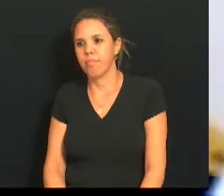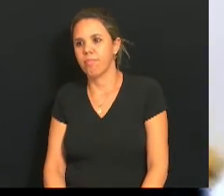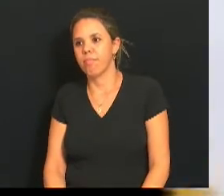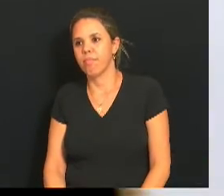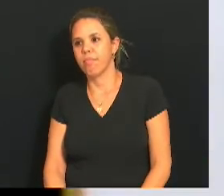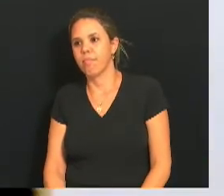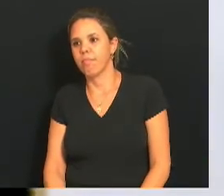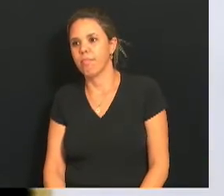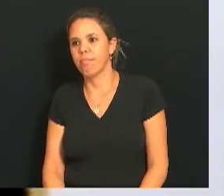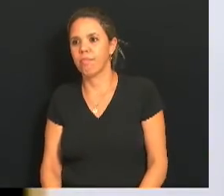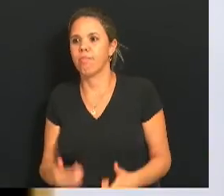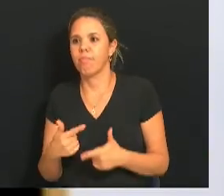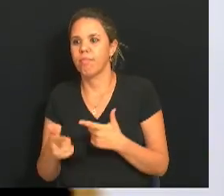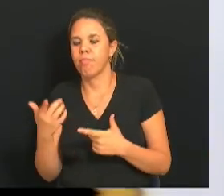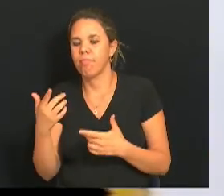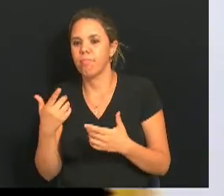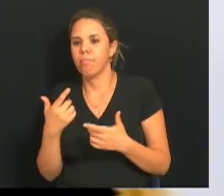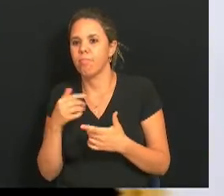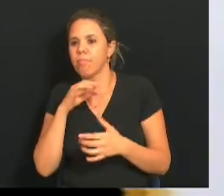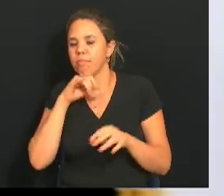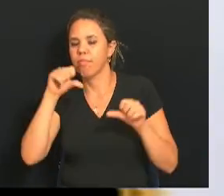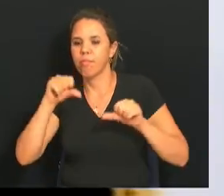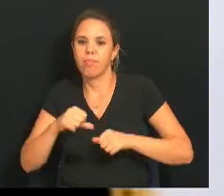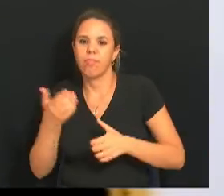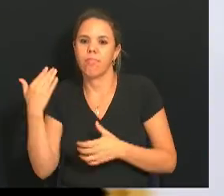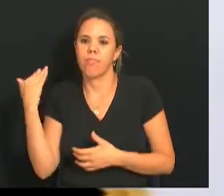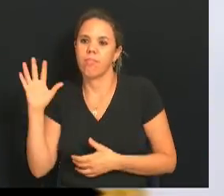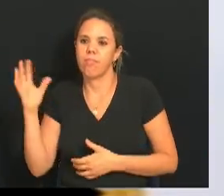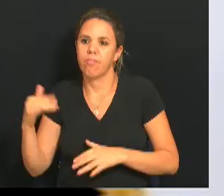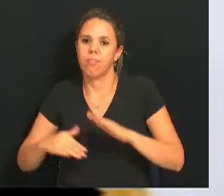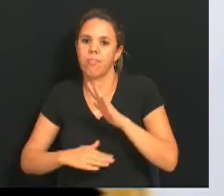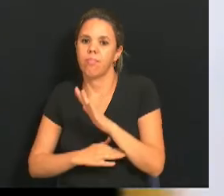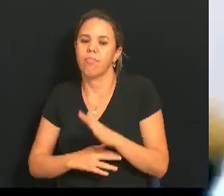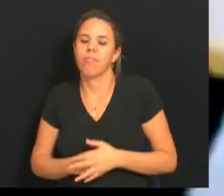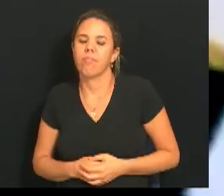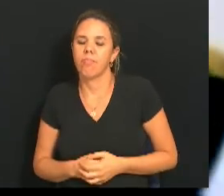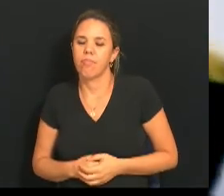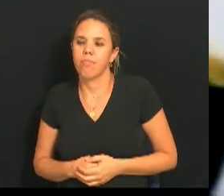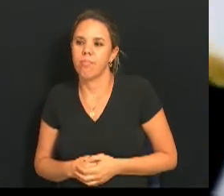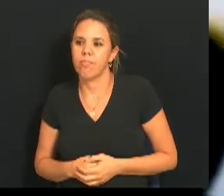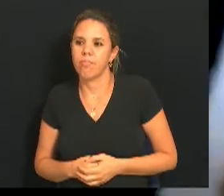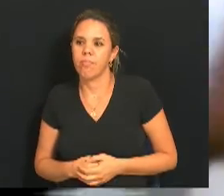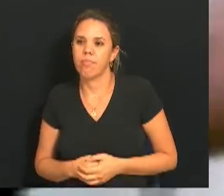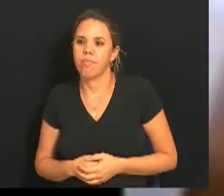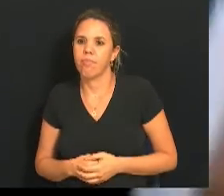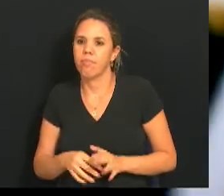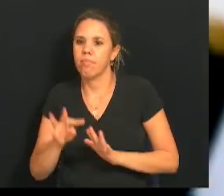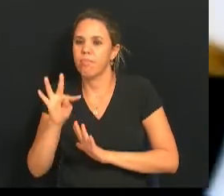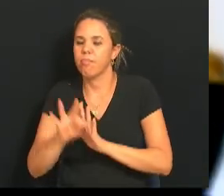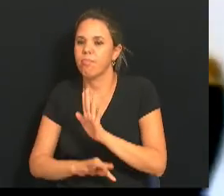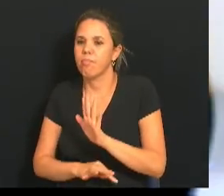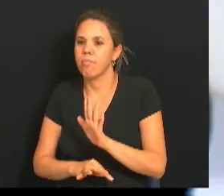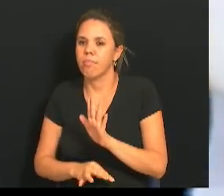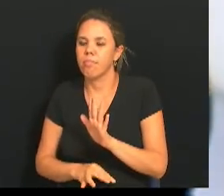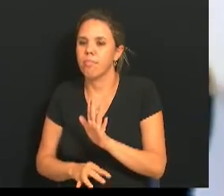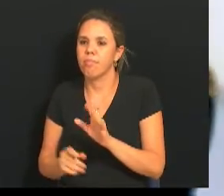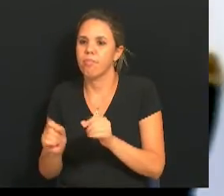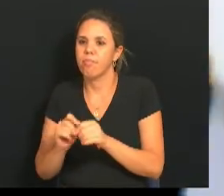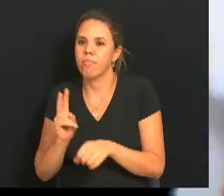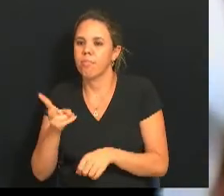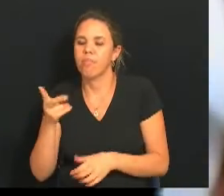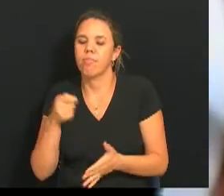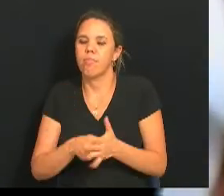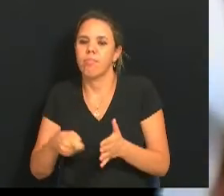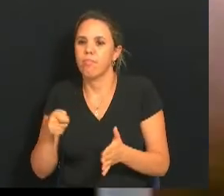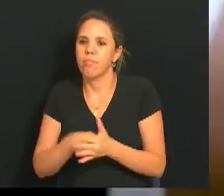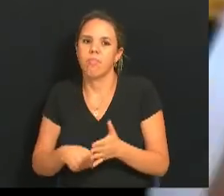aquela situação deprimente ali na Câmara Municipal de Campinas. Pelo texto, nós vamos seguir fazendo luta,